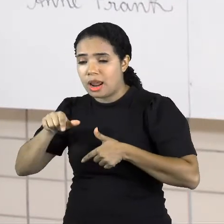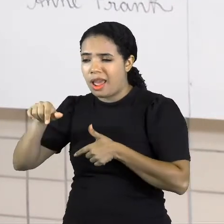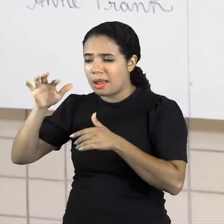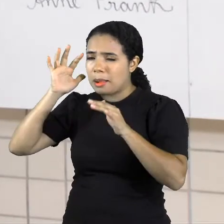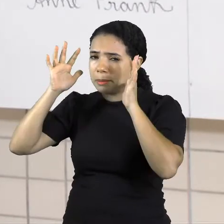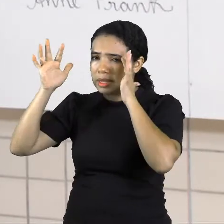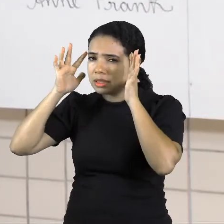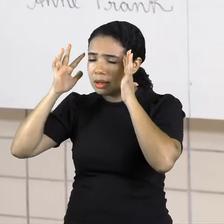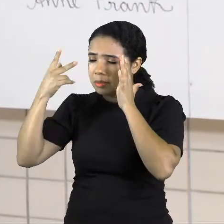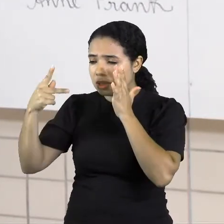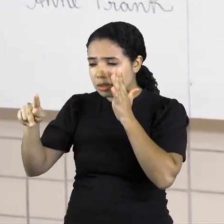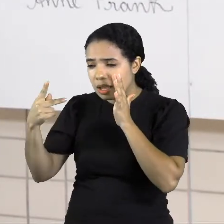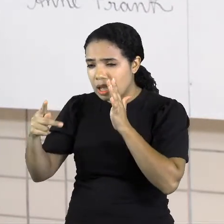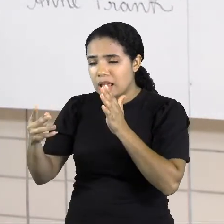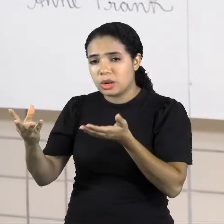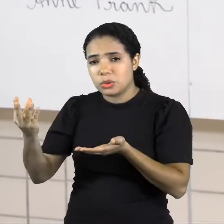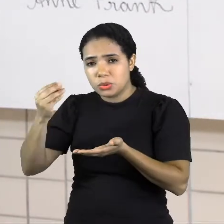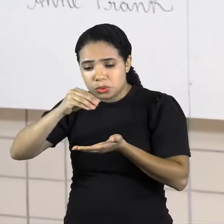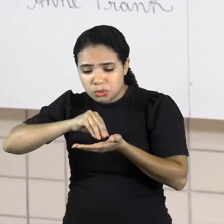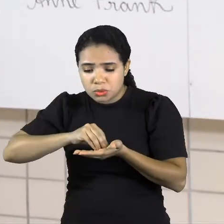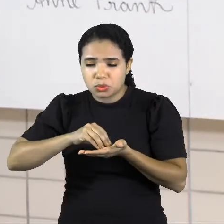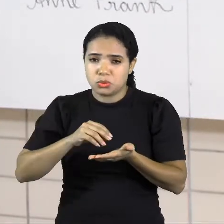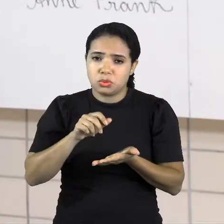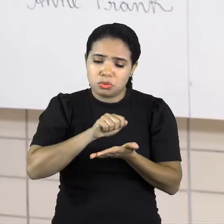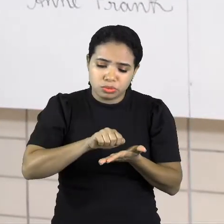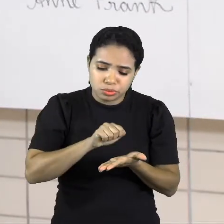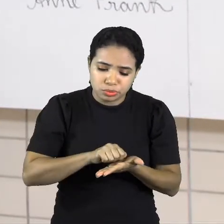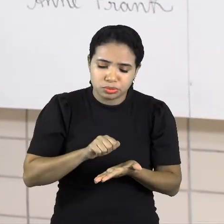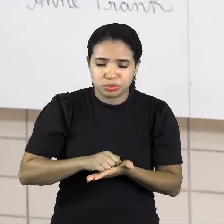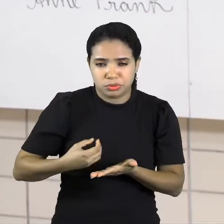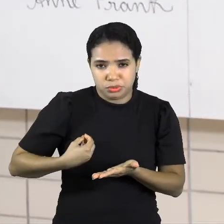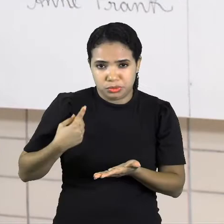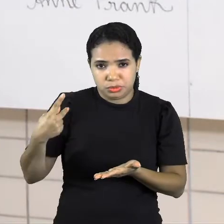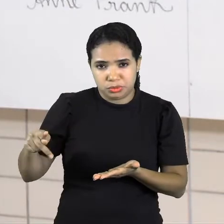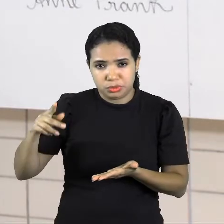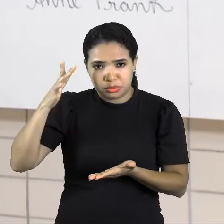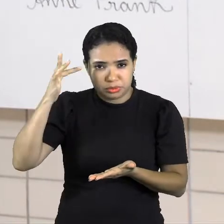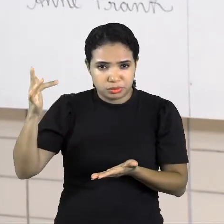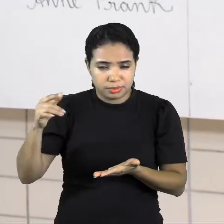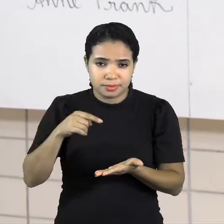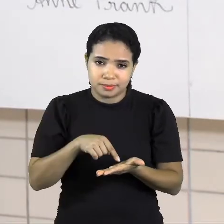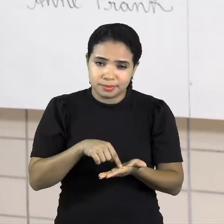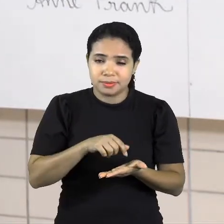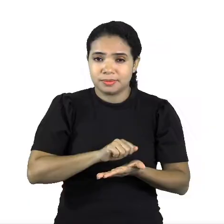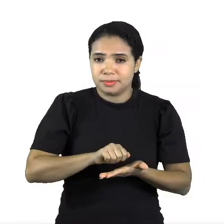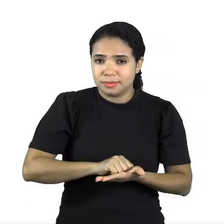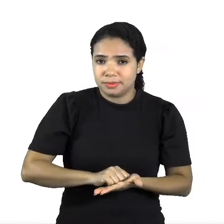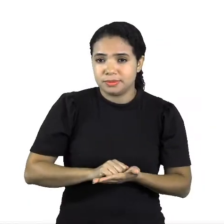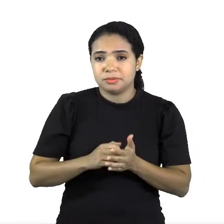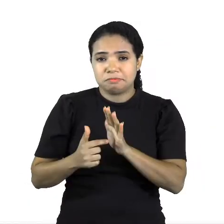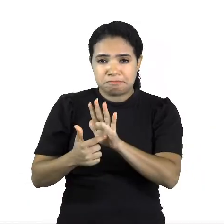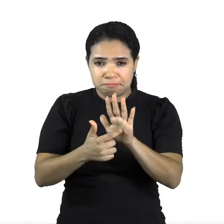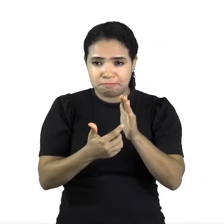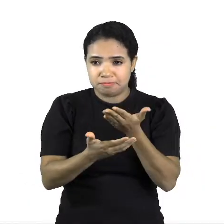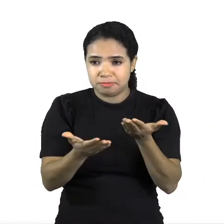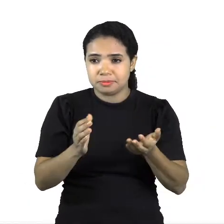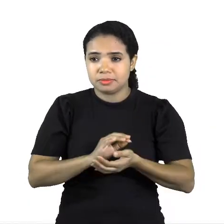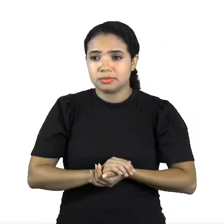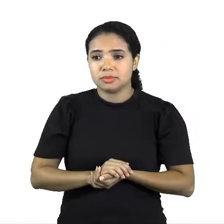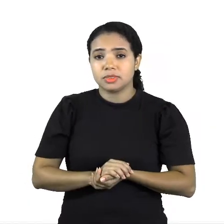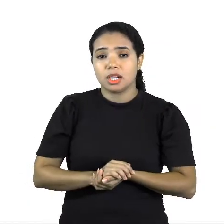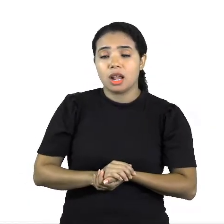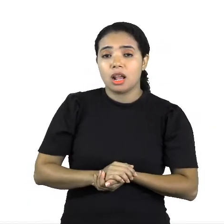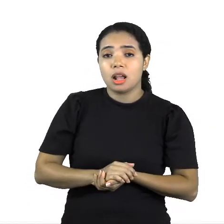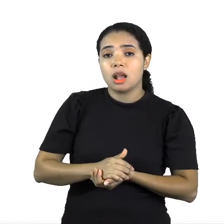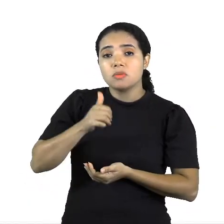consegue colocar isso tudo dentro do seu livro, dentro dos seus relatos. Com tradução de Raquel